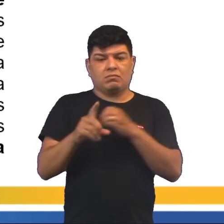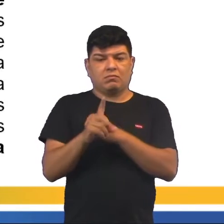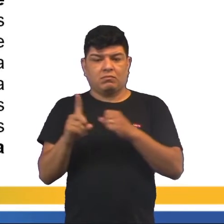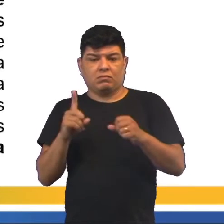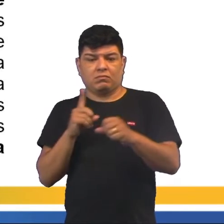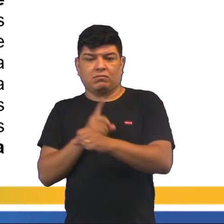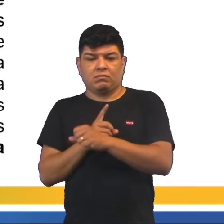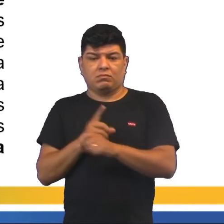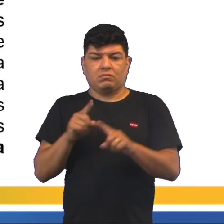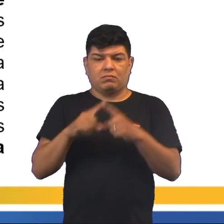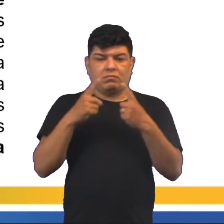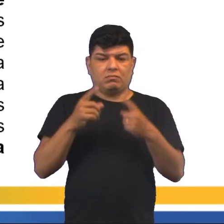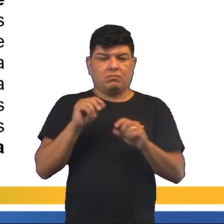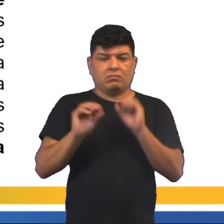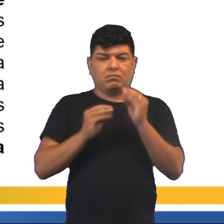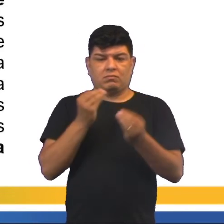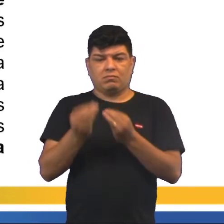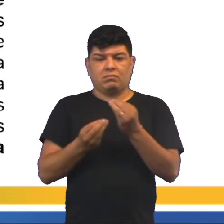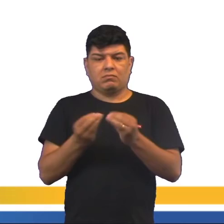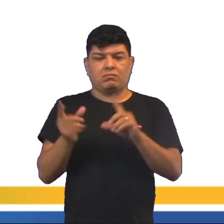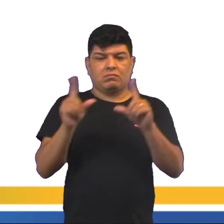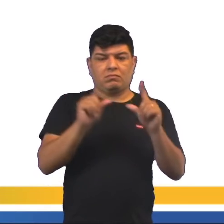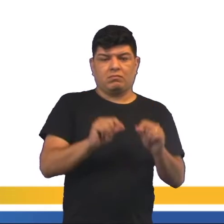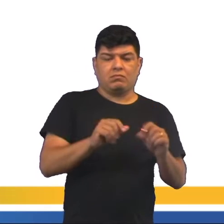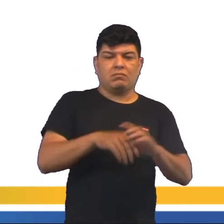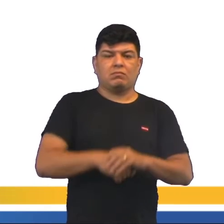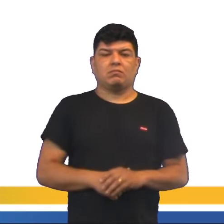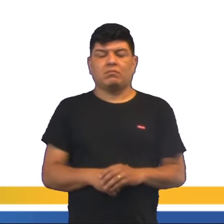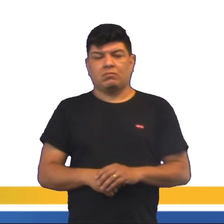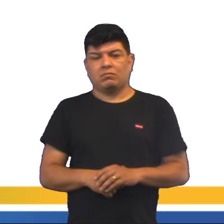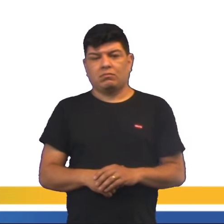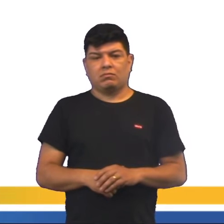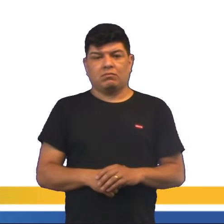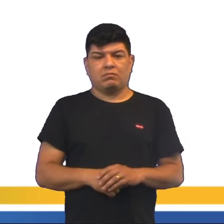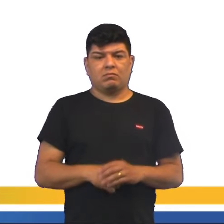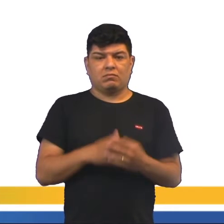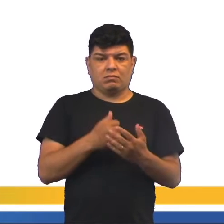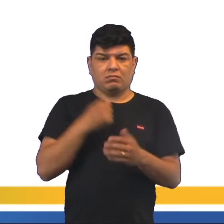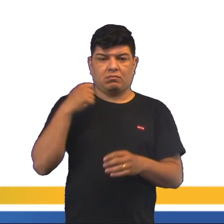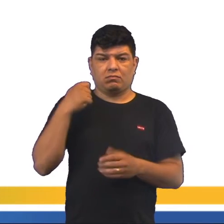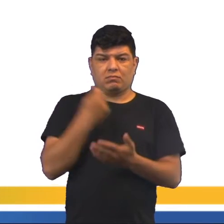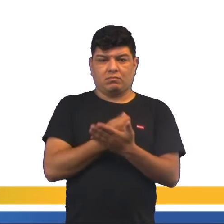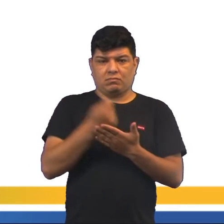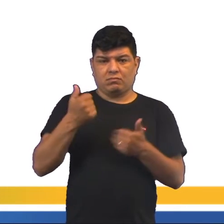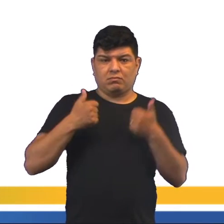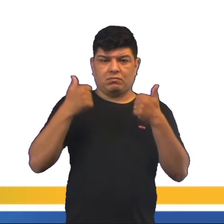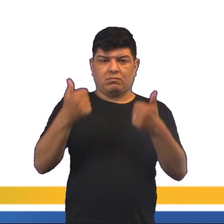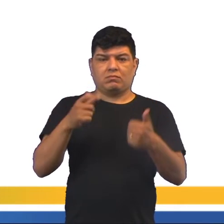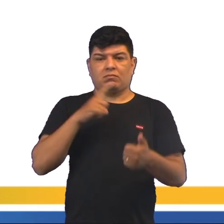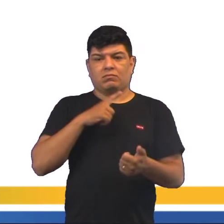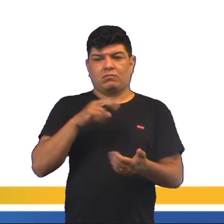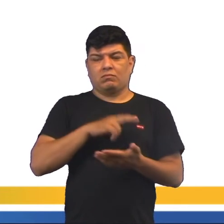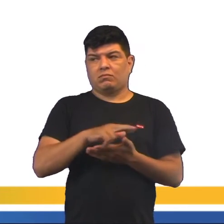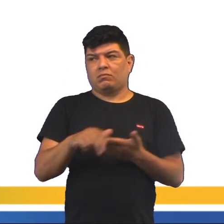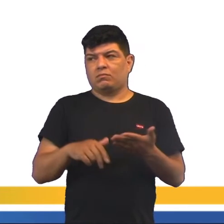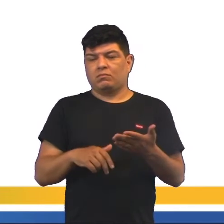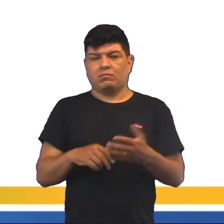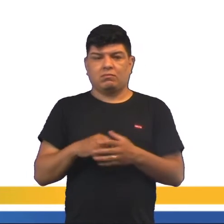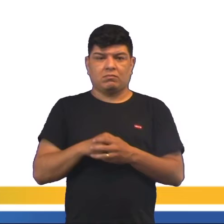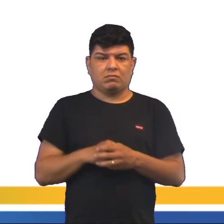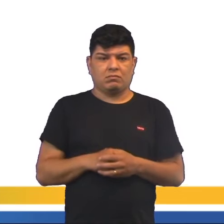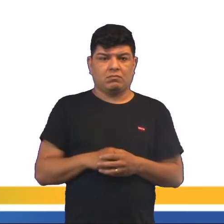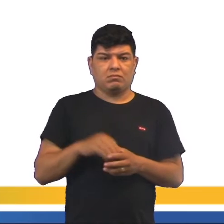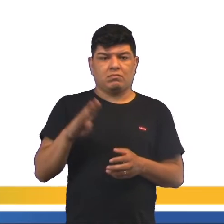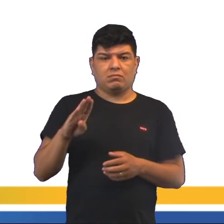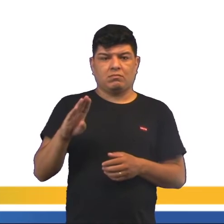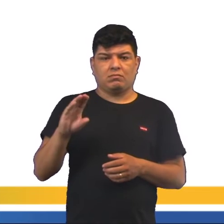emancipação material e a valorização do patrimônio cultural. Tipos de ações afirmativas, a gente tem aí